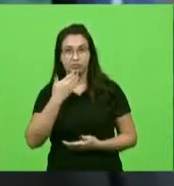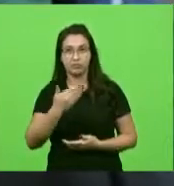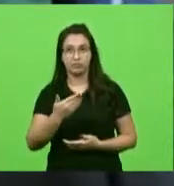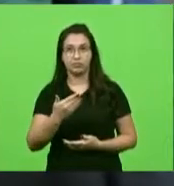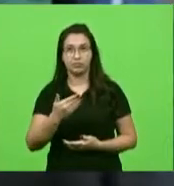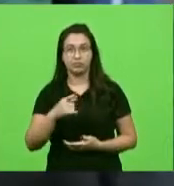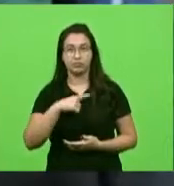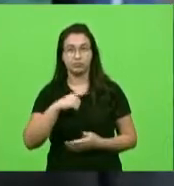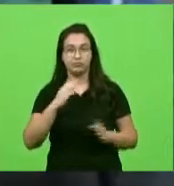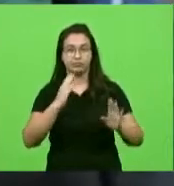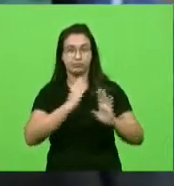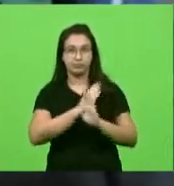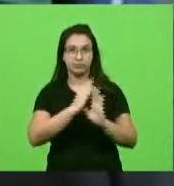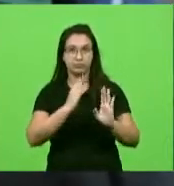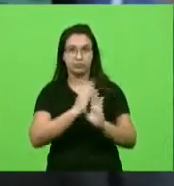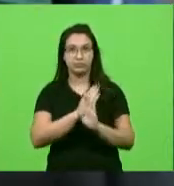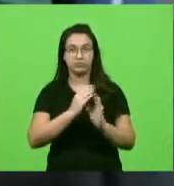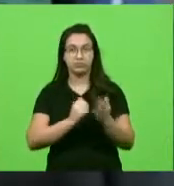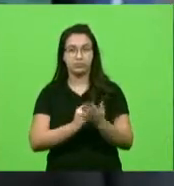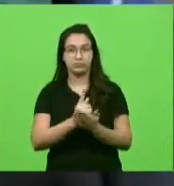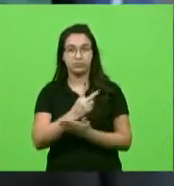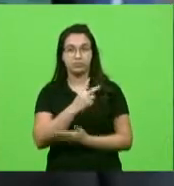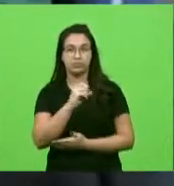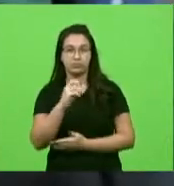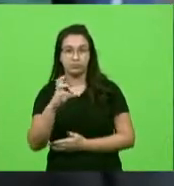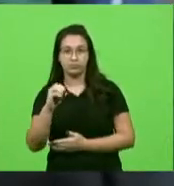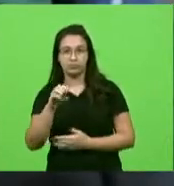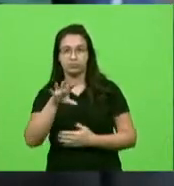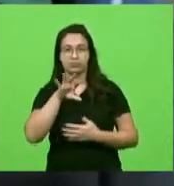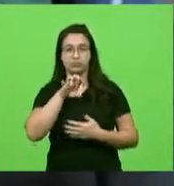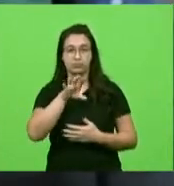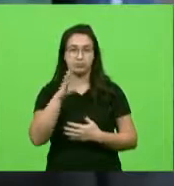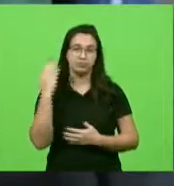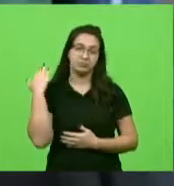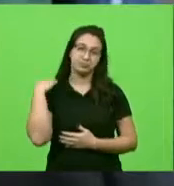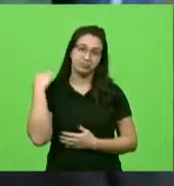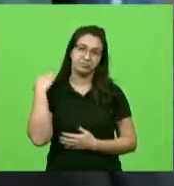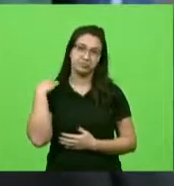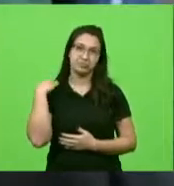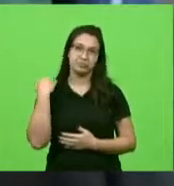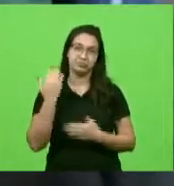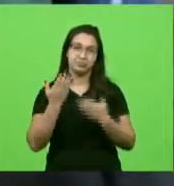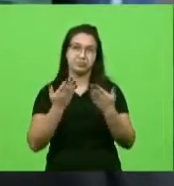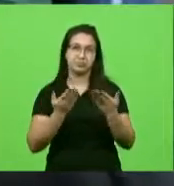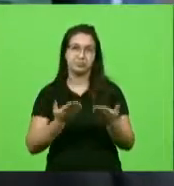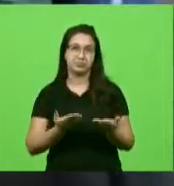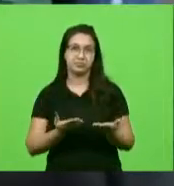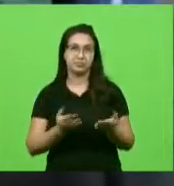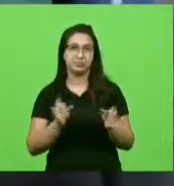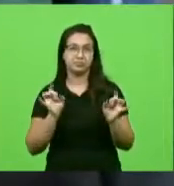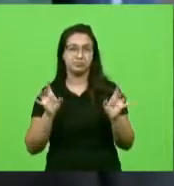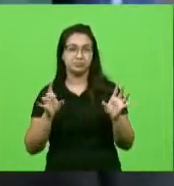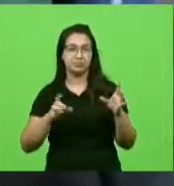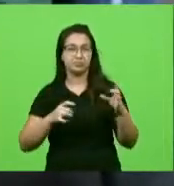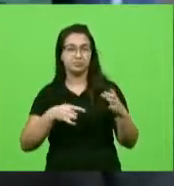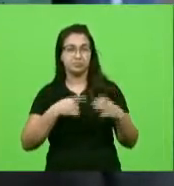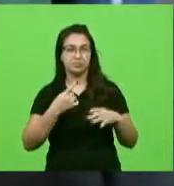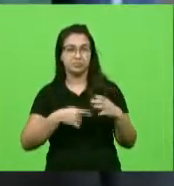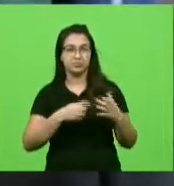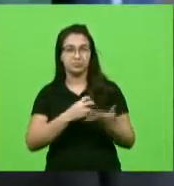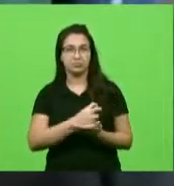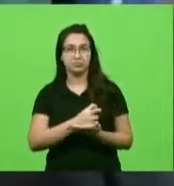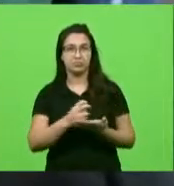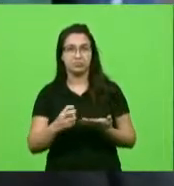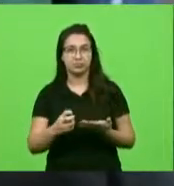à investigação da compra dos 200 respiradores, que partem dos deputados, em especial da comissão de impeachment ou de